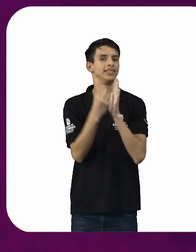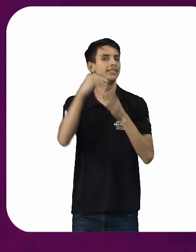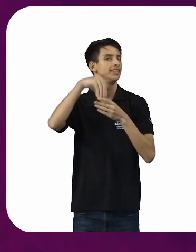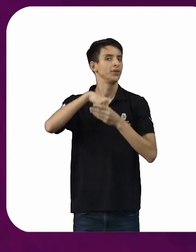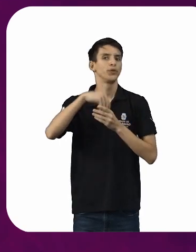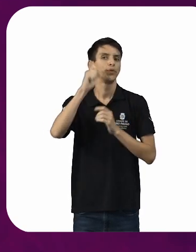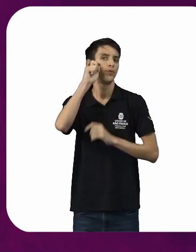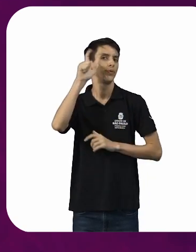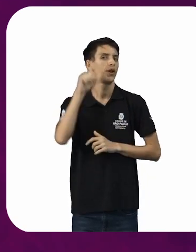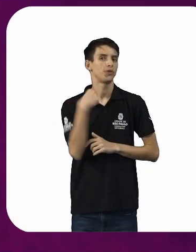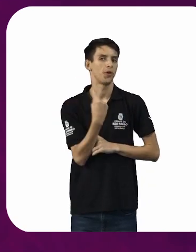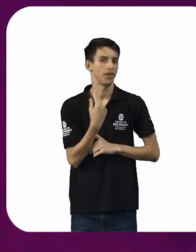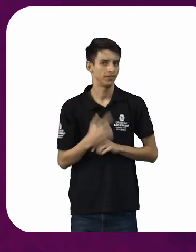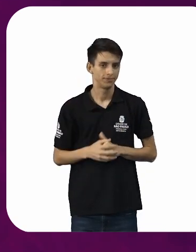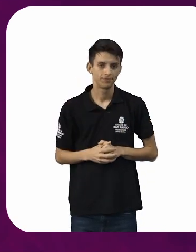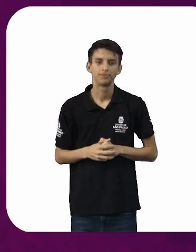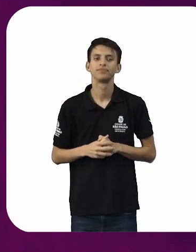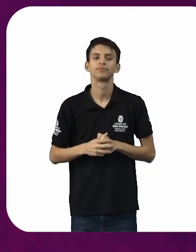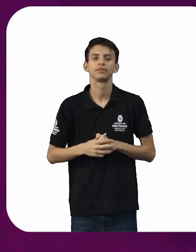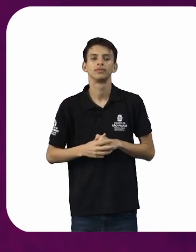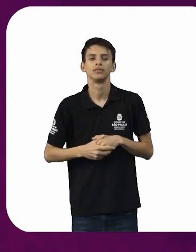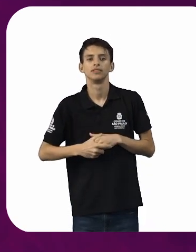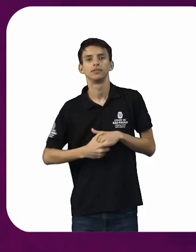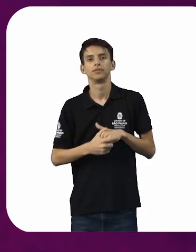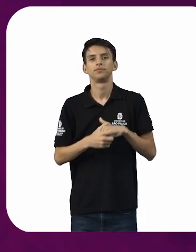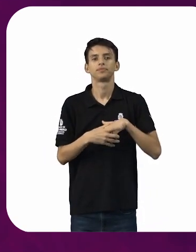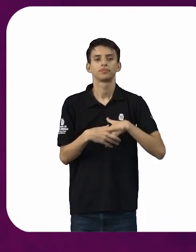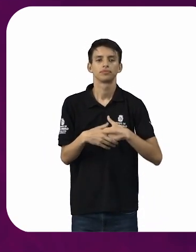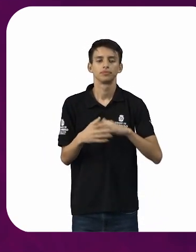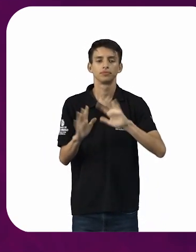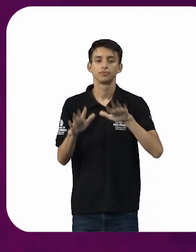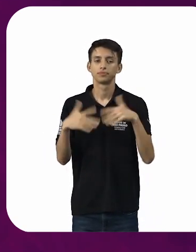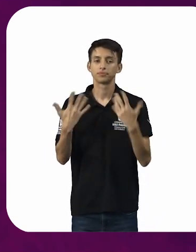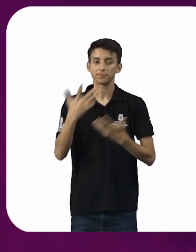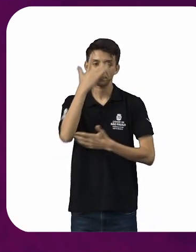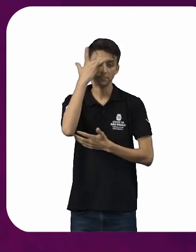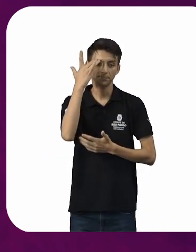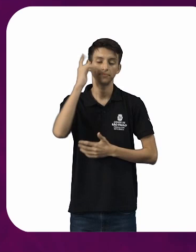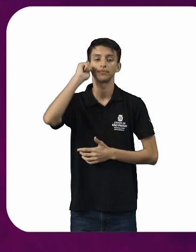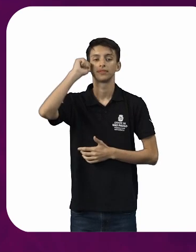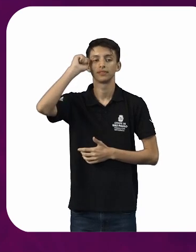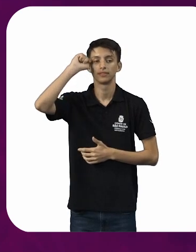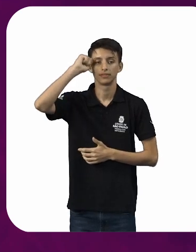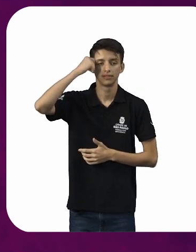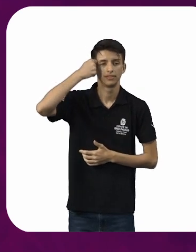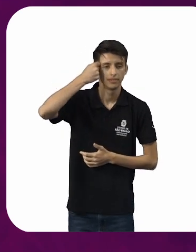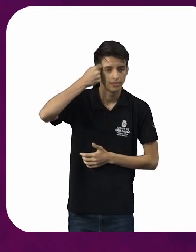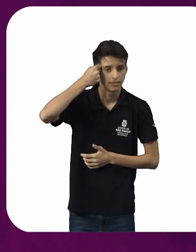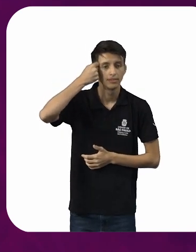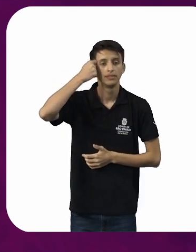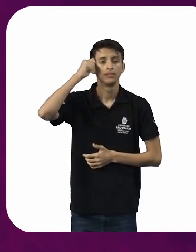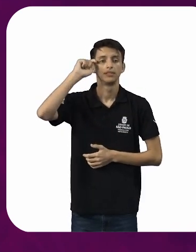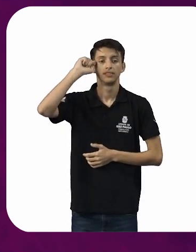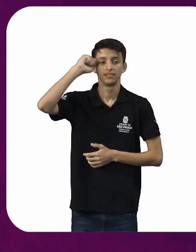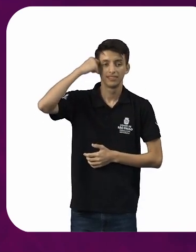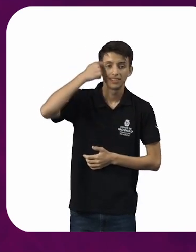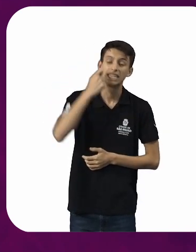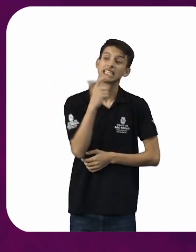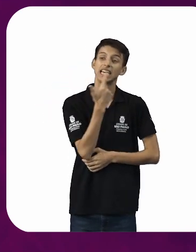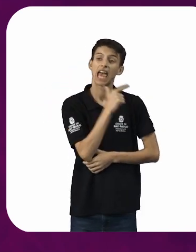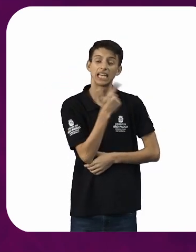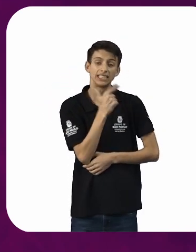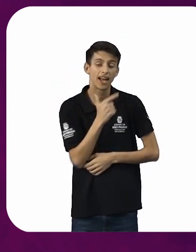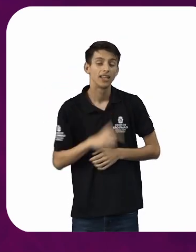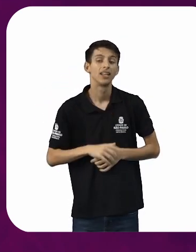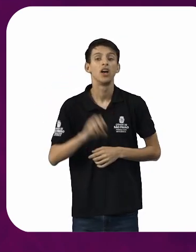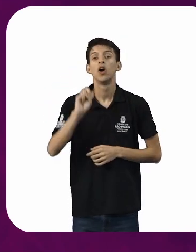nossa cultura, de enxergar, né, a pessoa negra como uma pessoa, seja ela cômica, seja